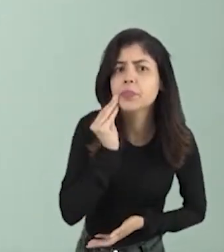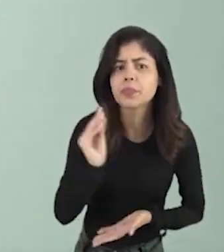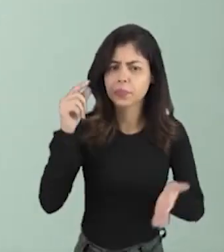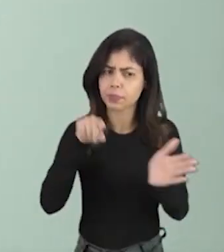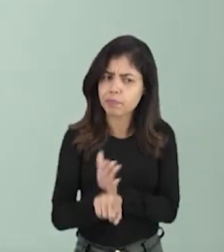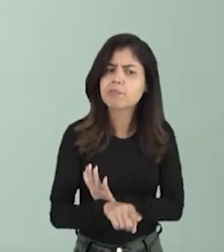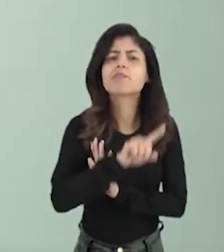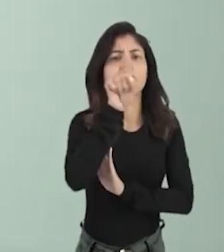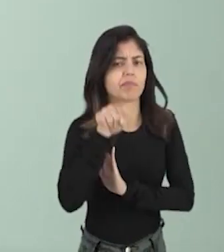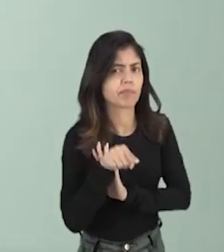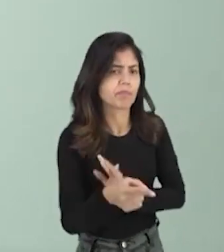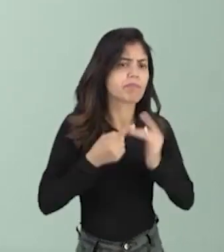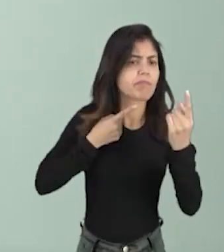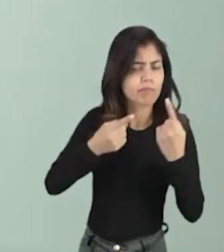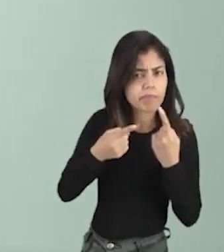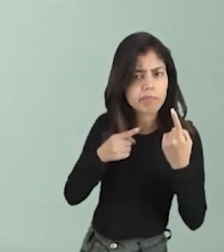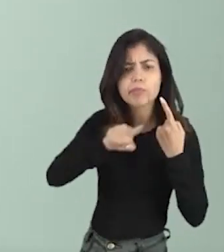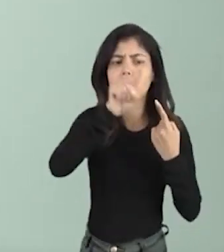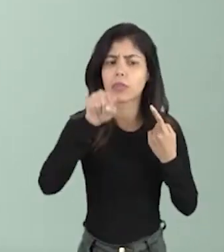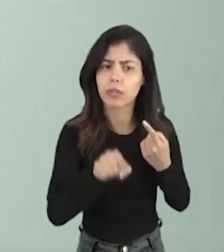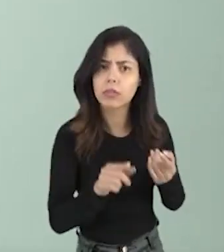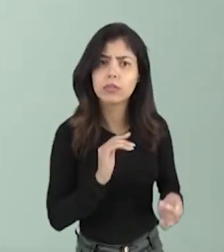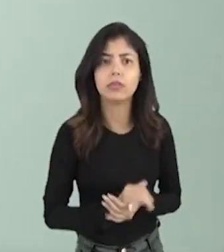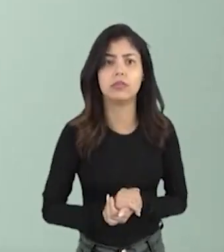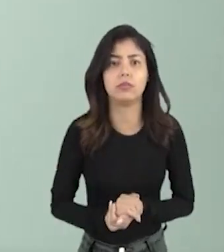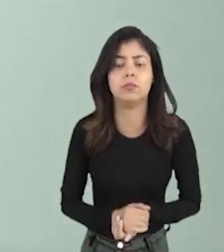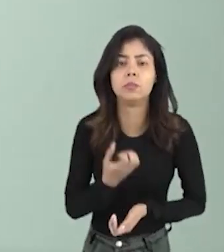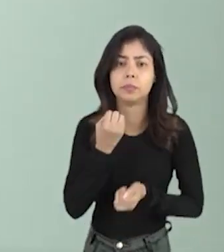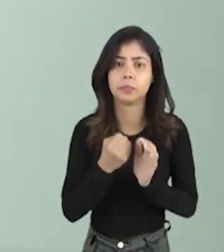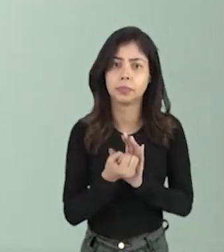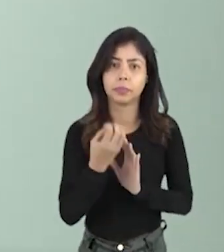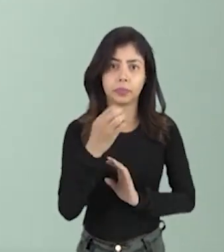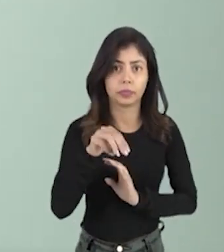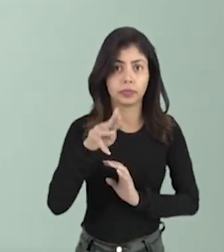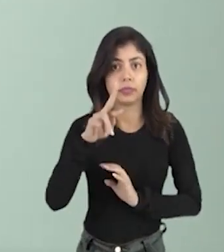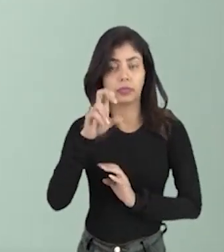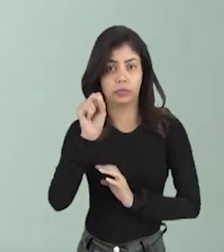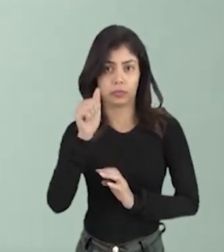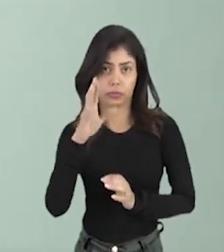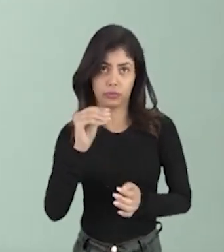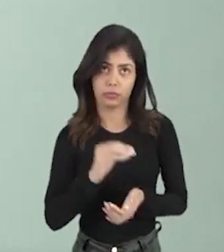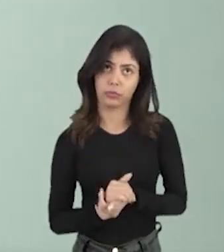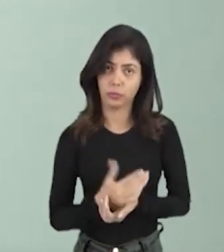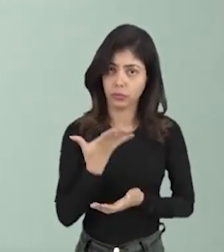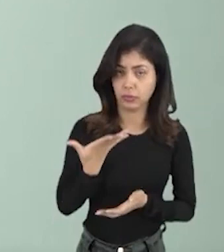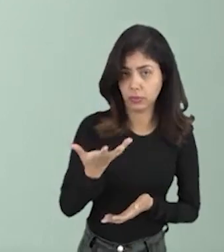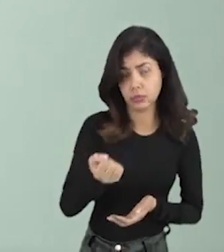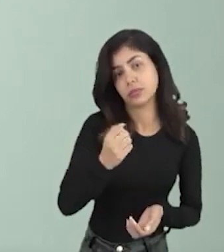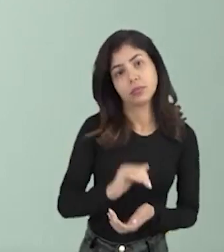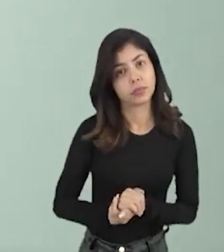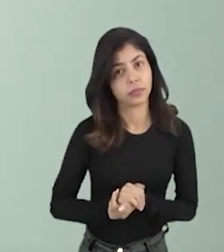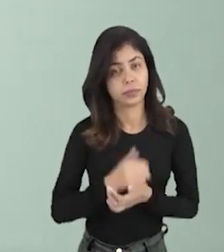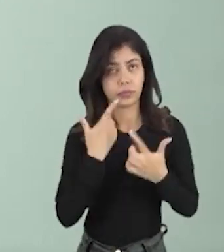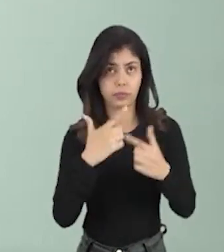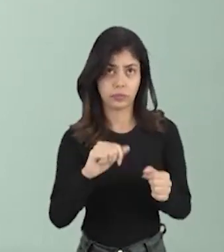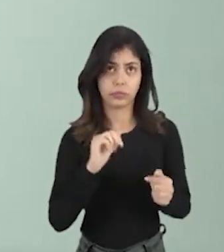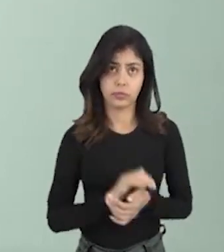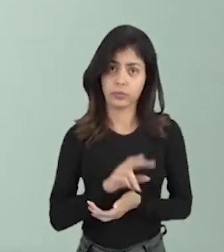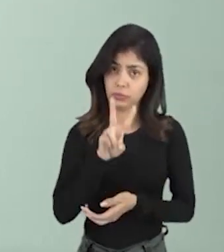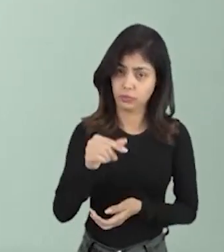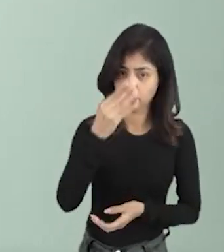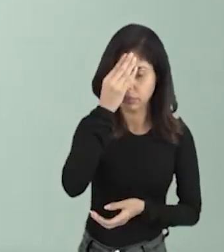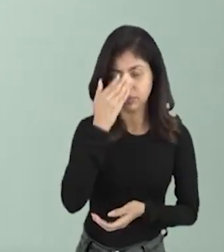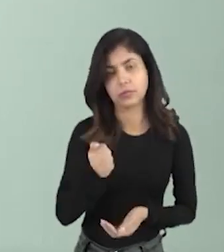tentando questionar, tentando dialogar o emissor com o receptor da mensagem, nós vamos ter aí a função fática e